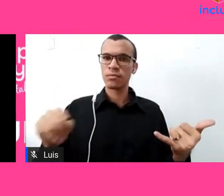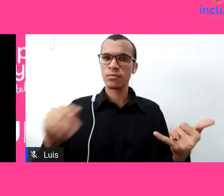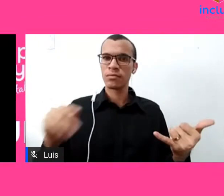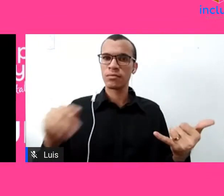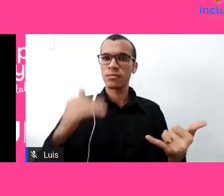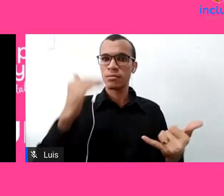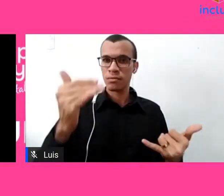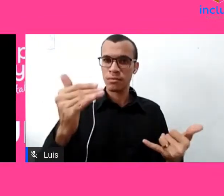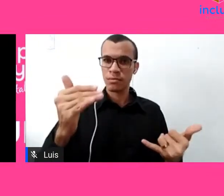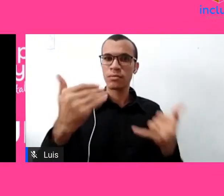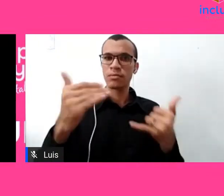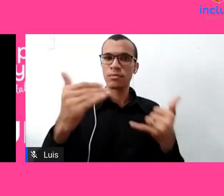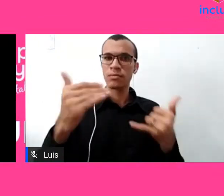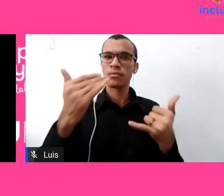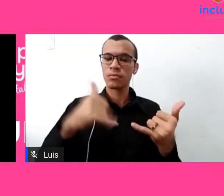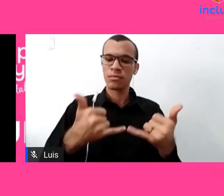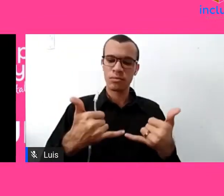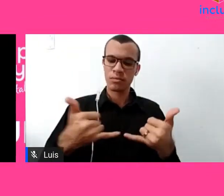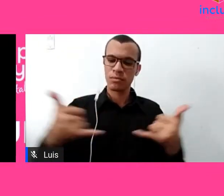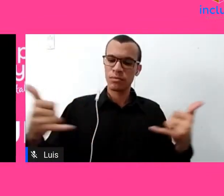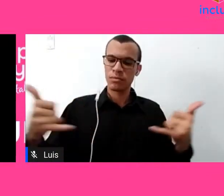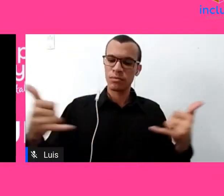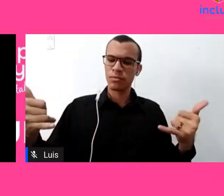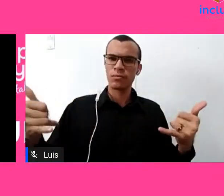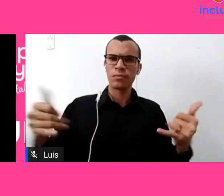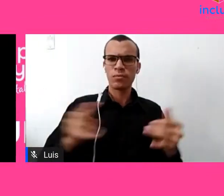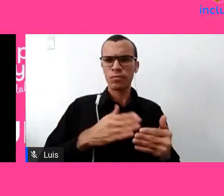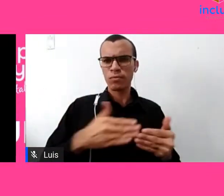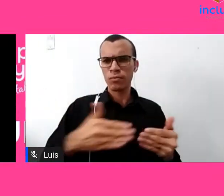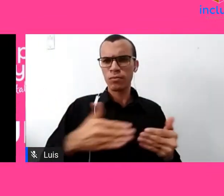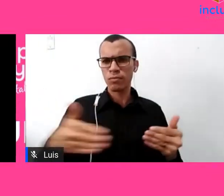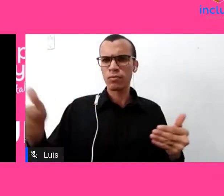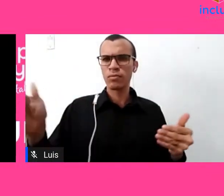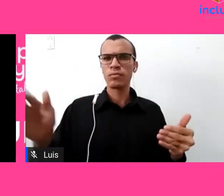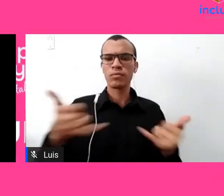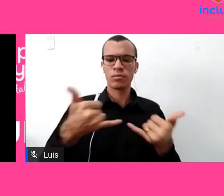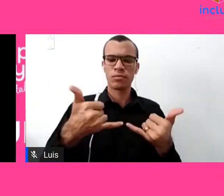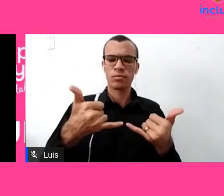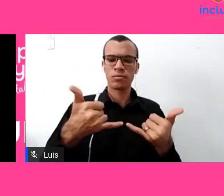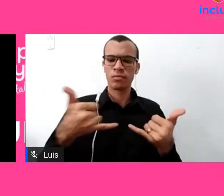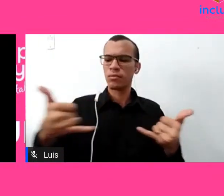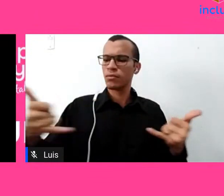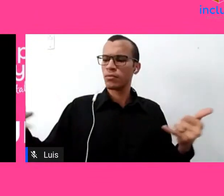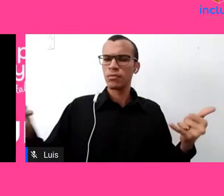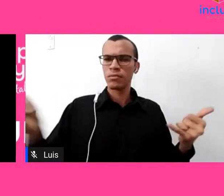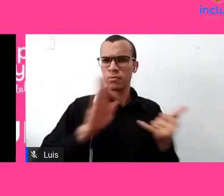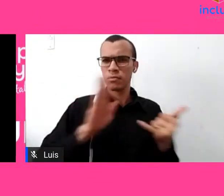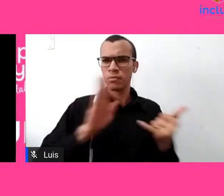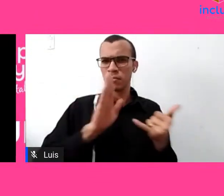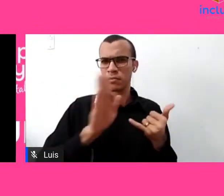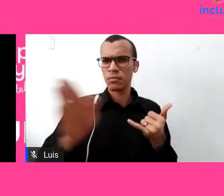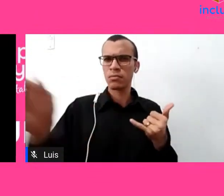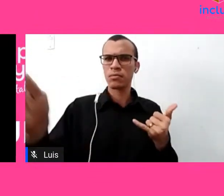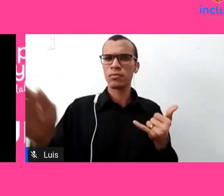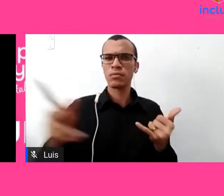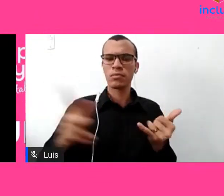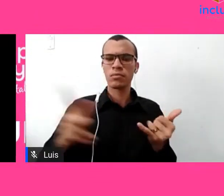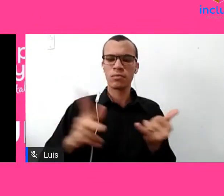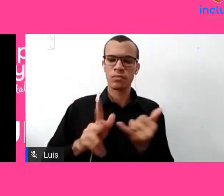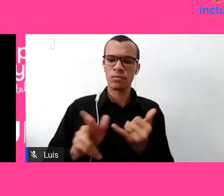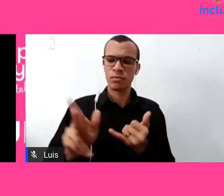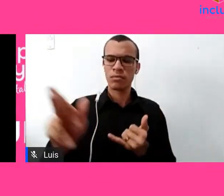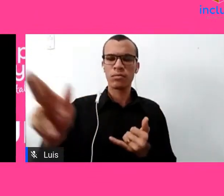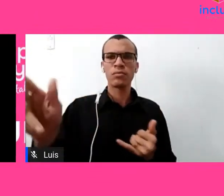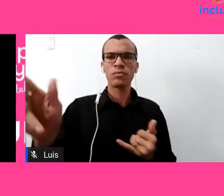tenho uma linha reta. A linha reta, ela é recortada com um estilete.